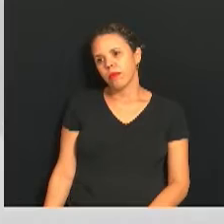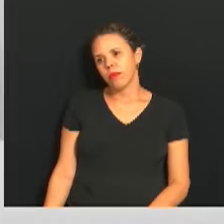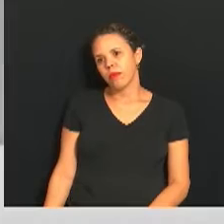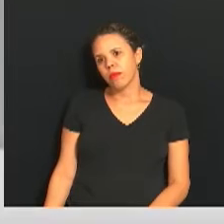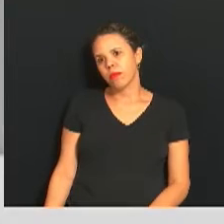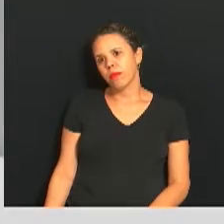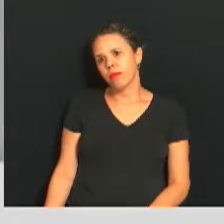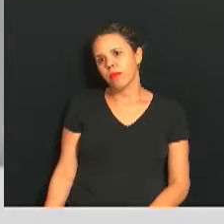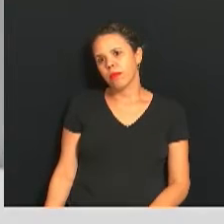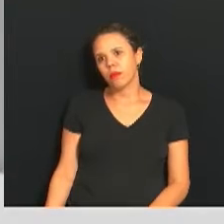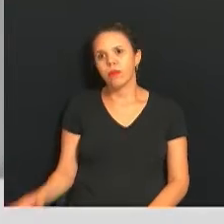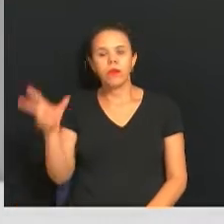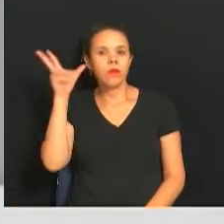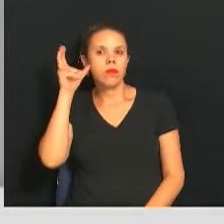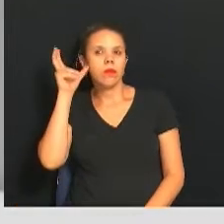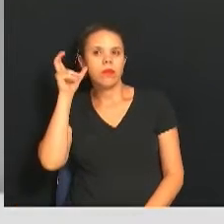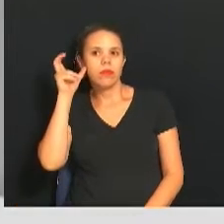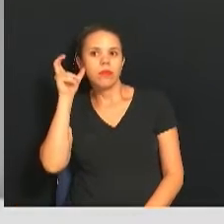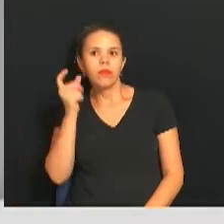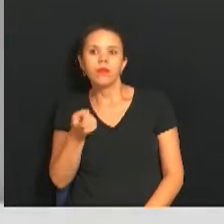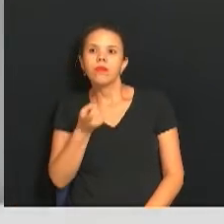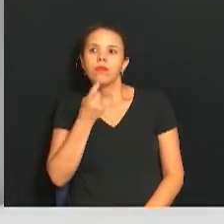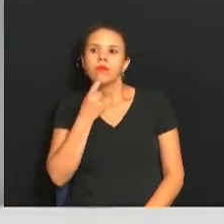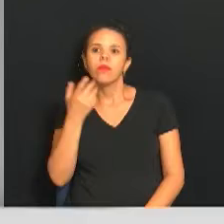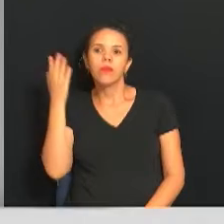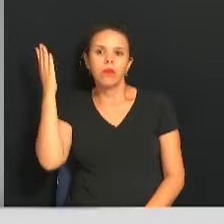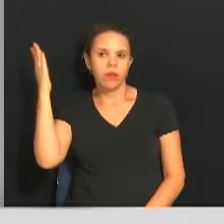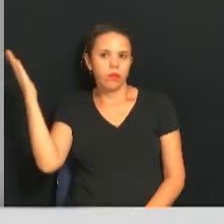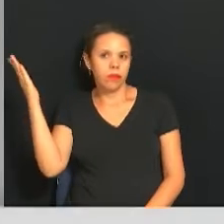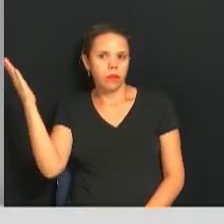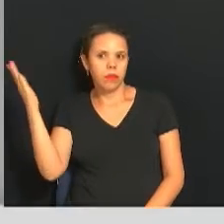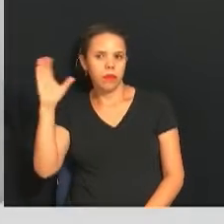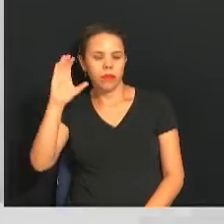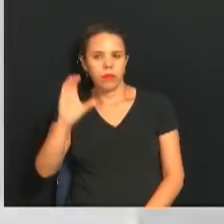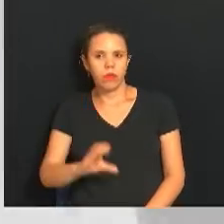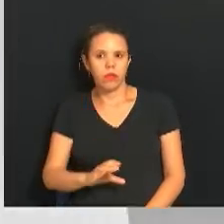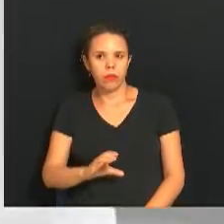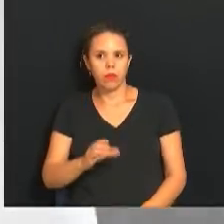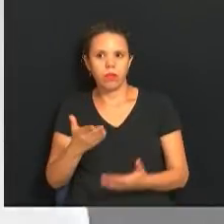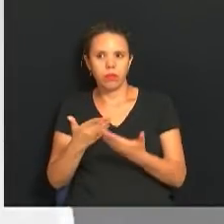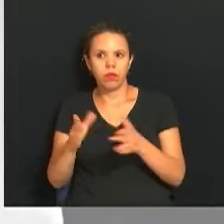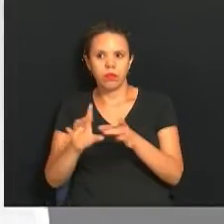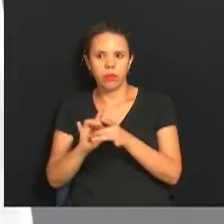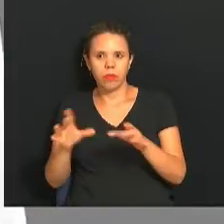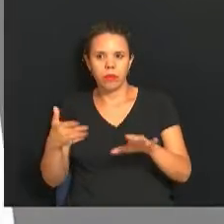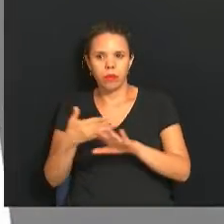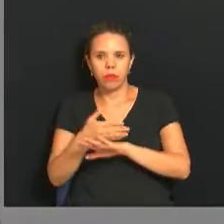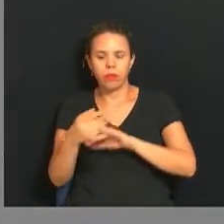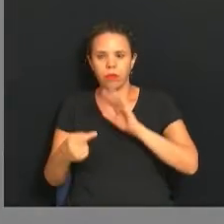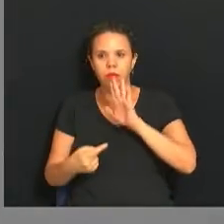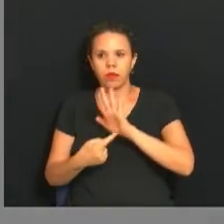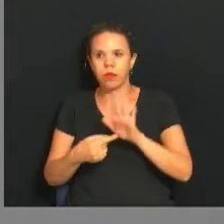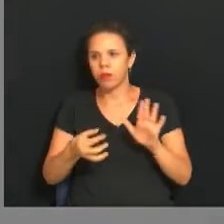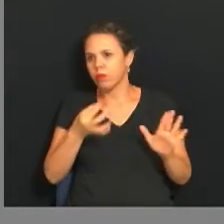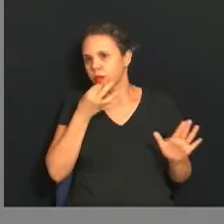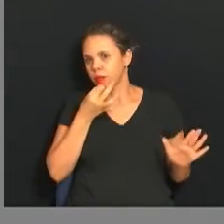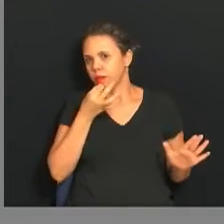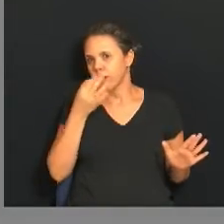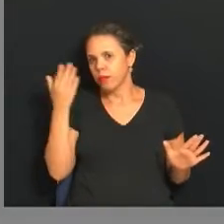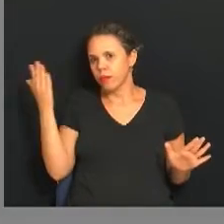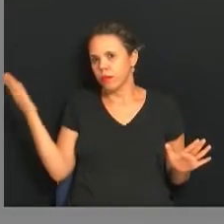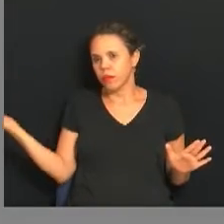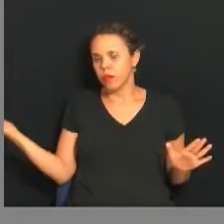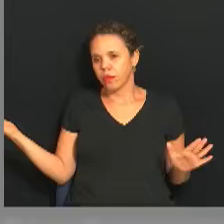A ouvidoria da Câmara de Campinas proporciona ao cidadão livre acesso para apresentar suas manifestações,